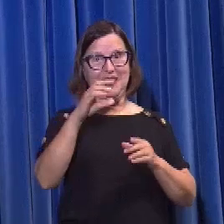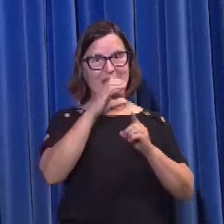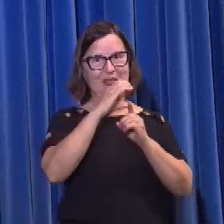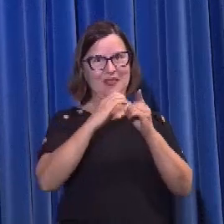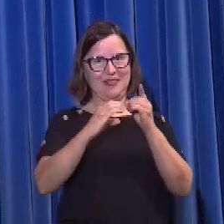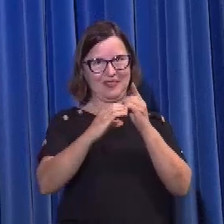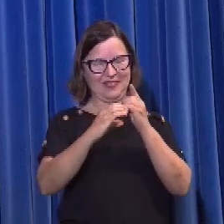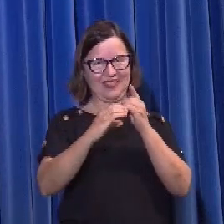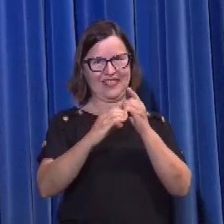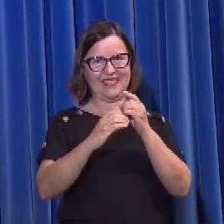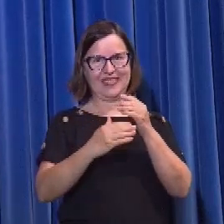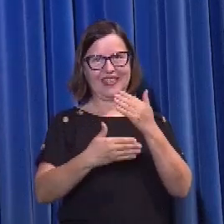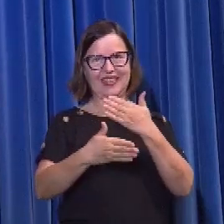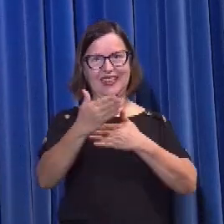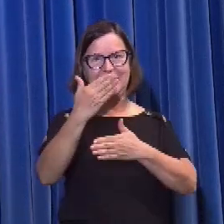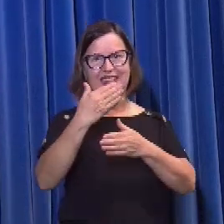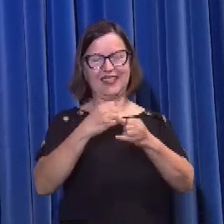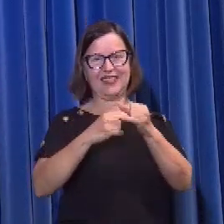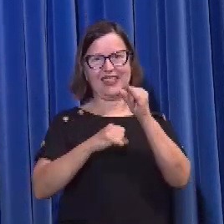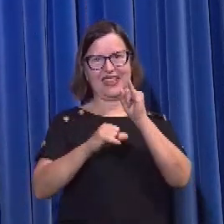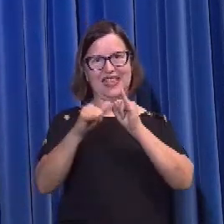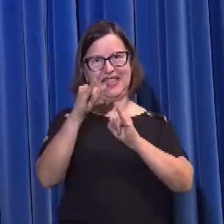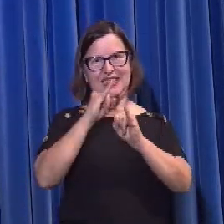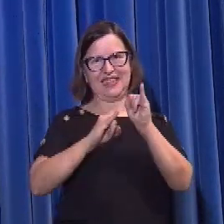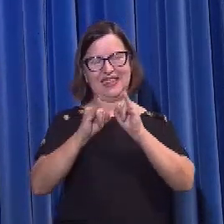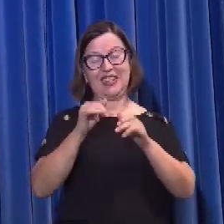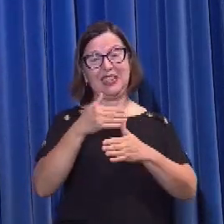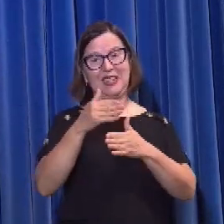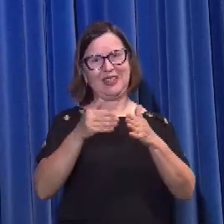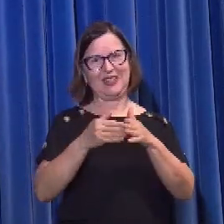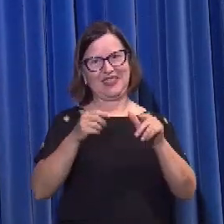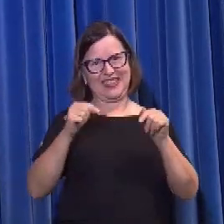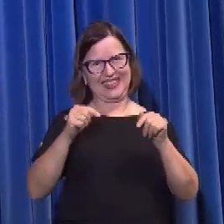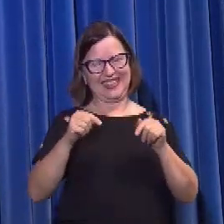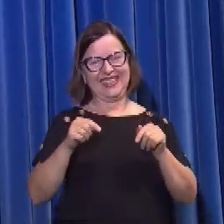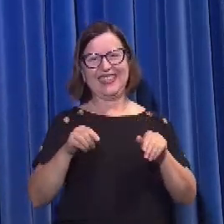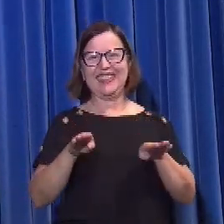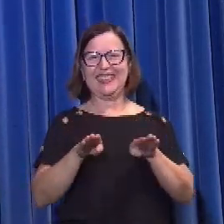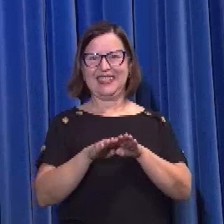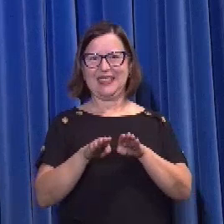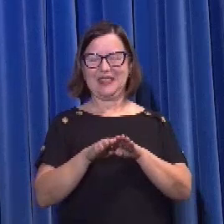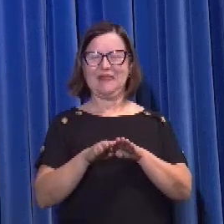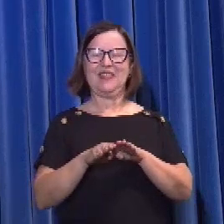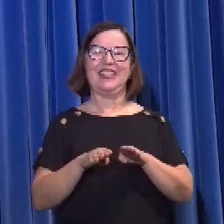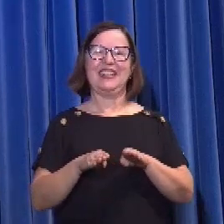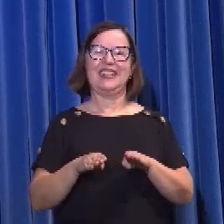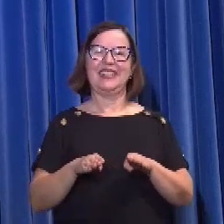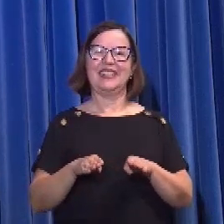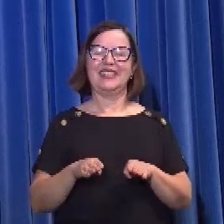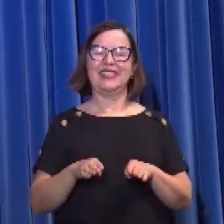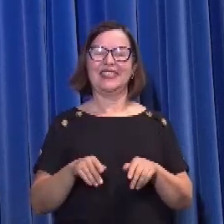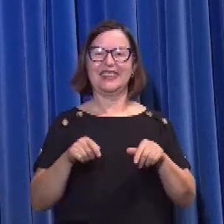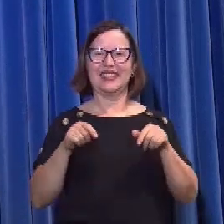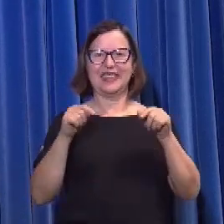internet, a todos que estão aqui também. São poucas pessoas que estão aqui hoje no